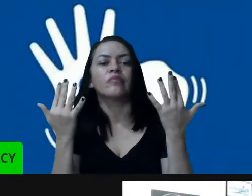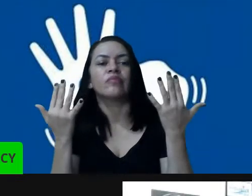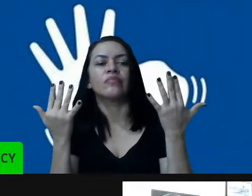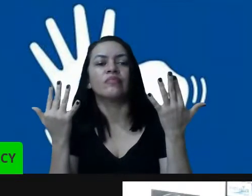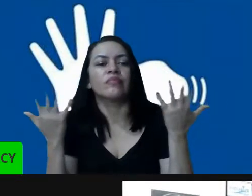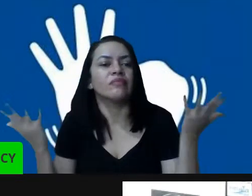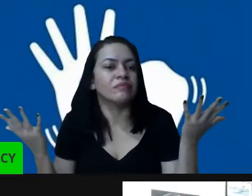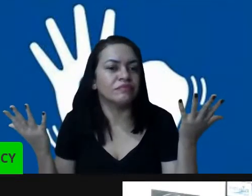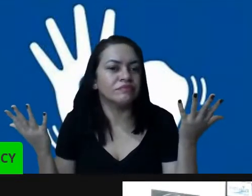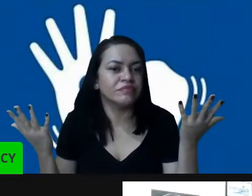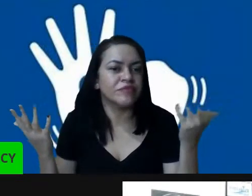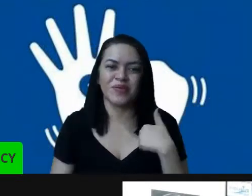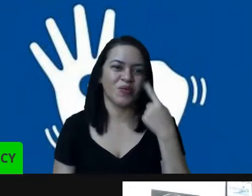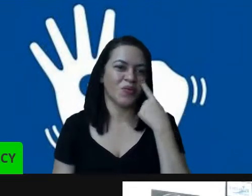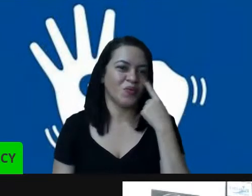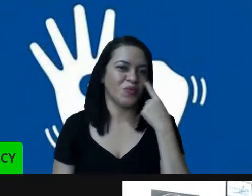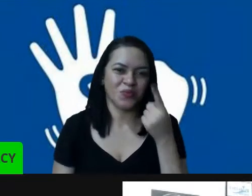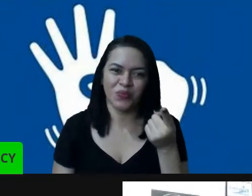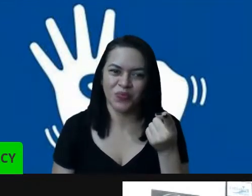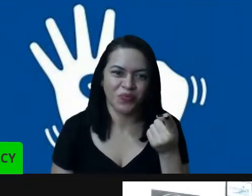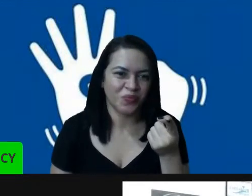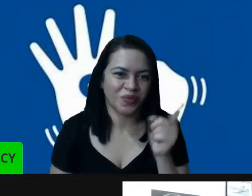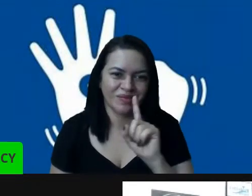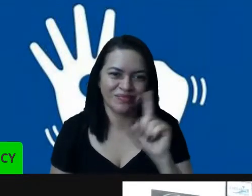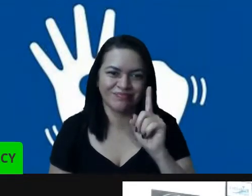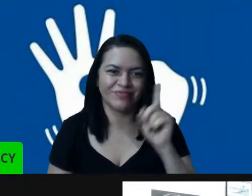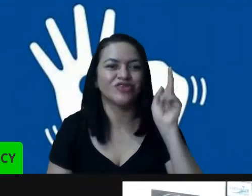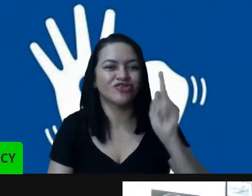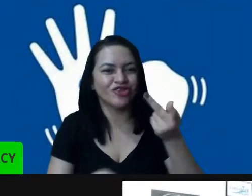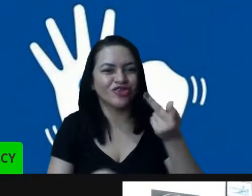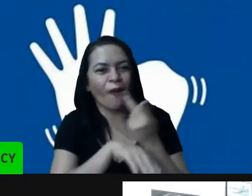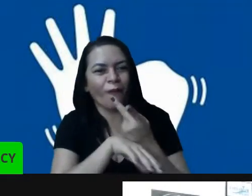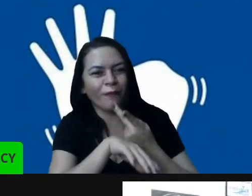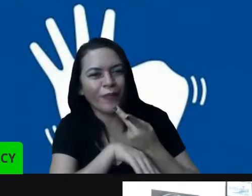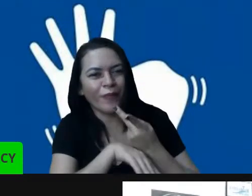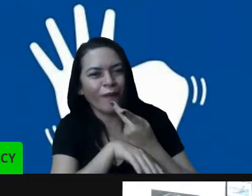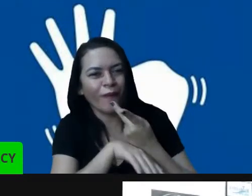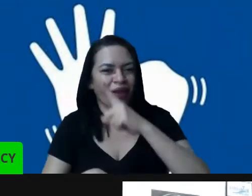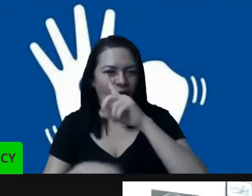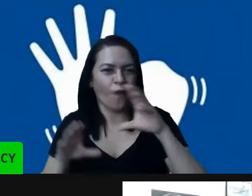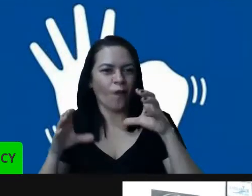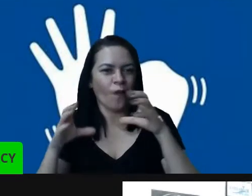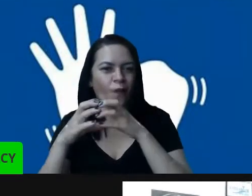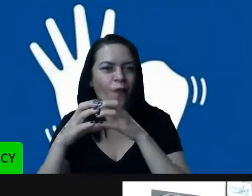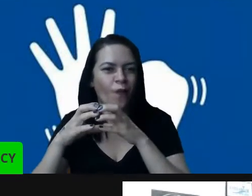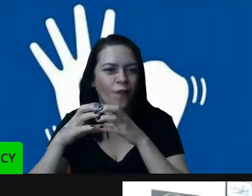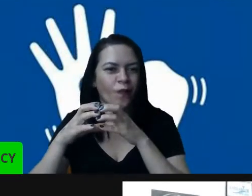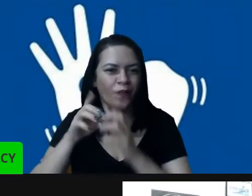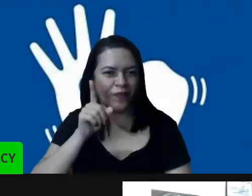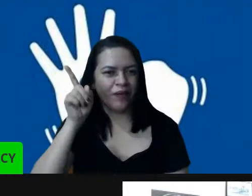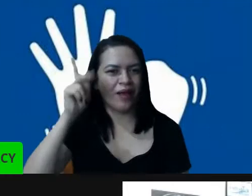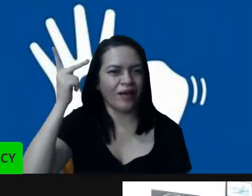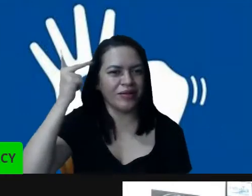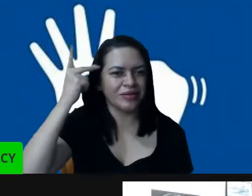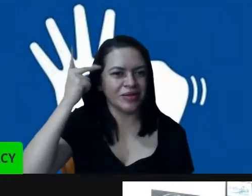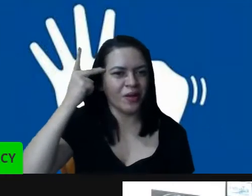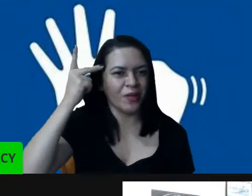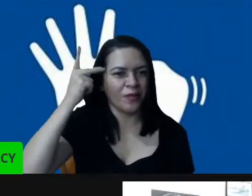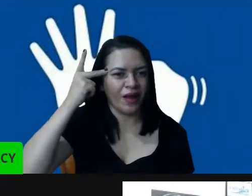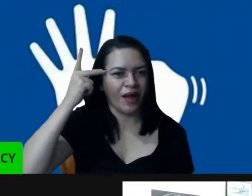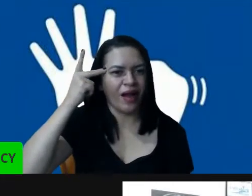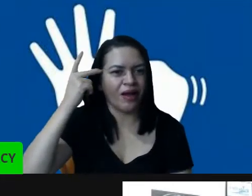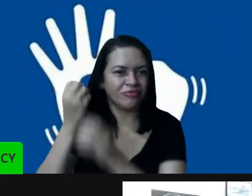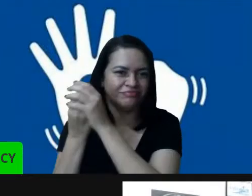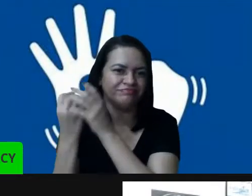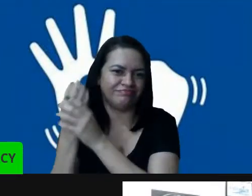eu não vejo, já procurei de todas as formas. Tem até um grupo lá de São Paulo que está desenvolvendo uns vídeos assim. Mas é muito